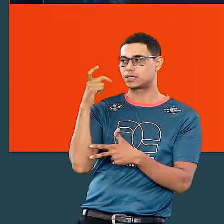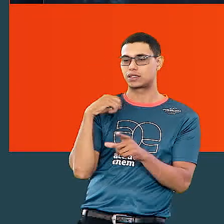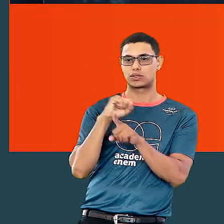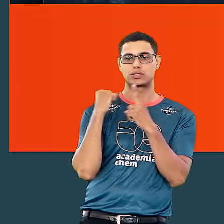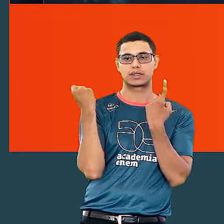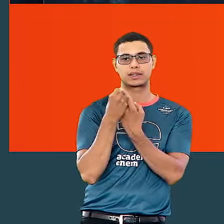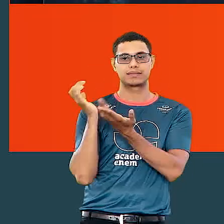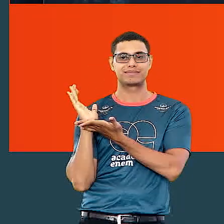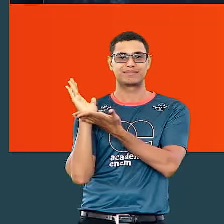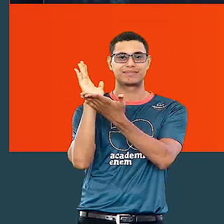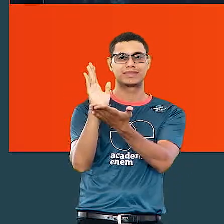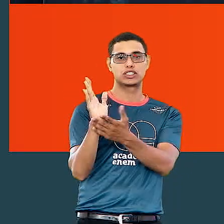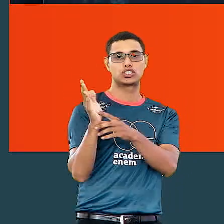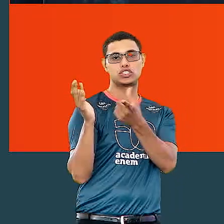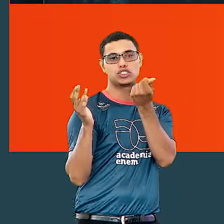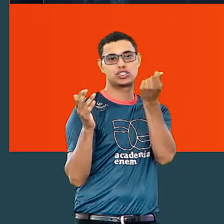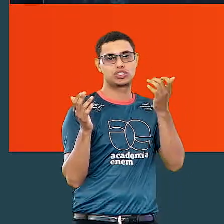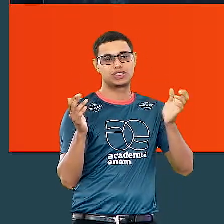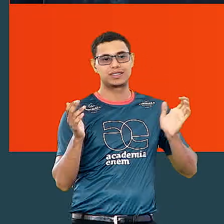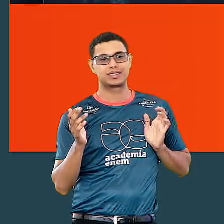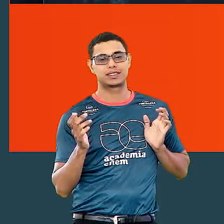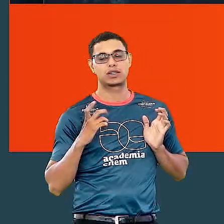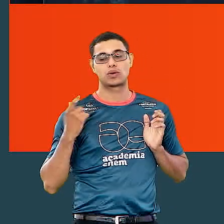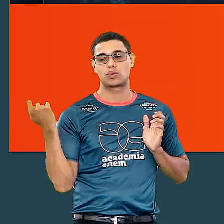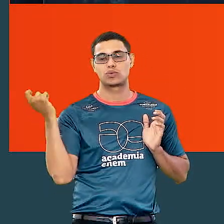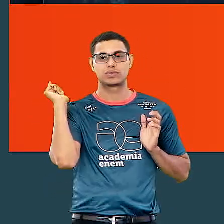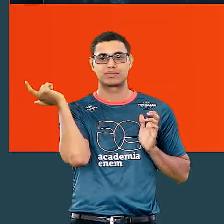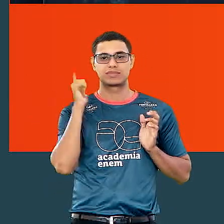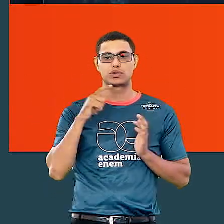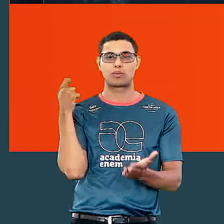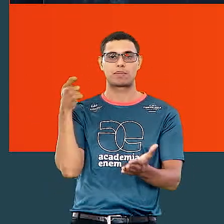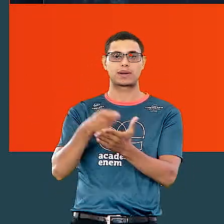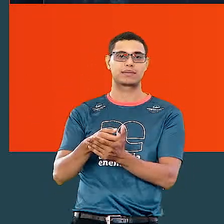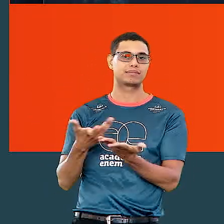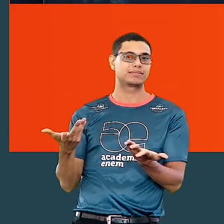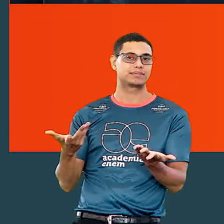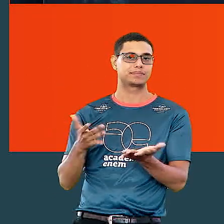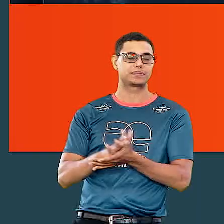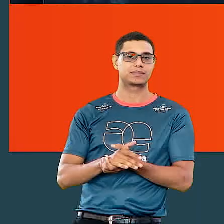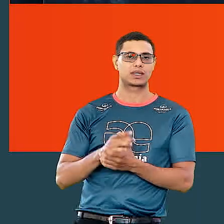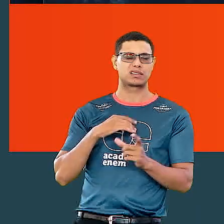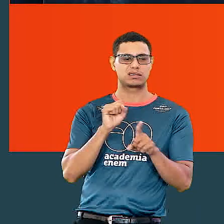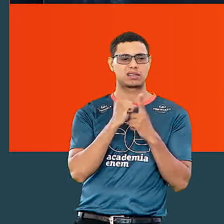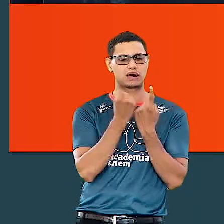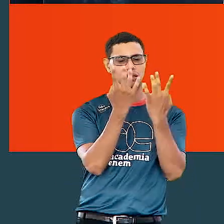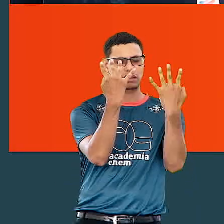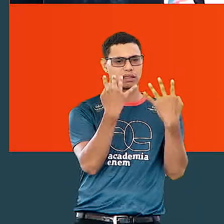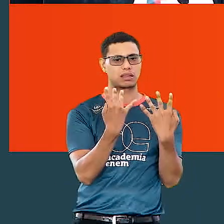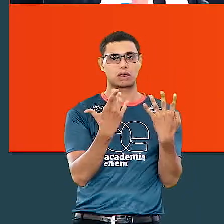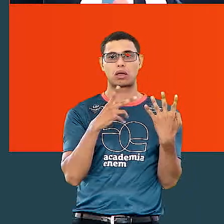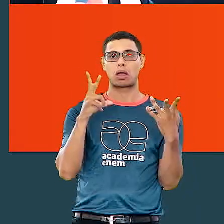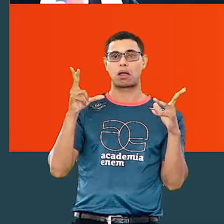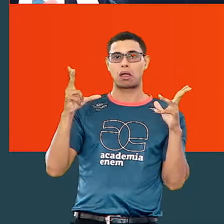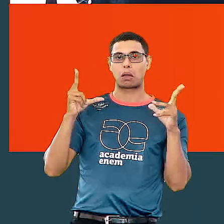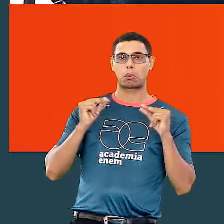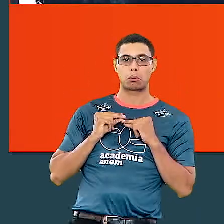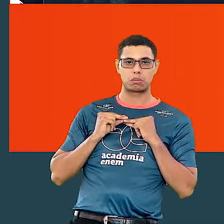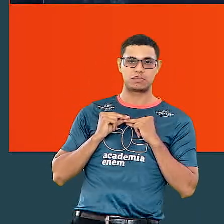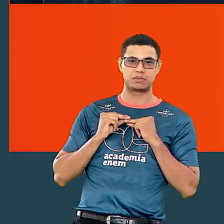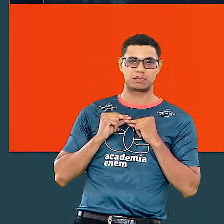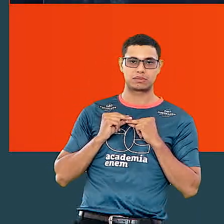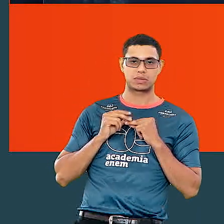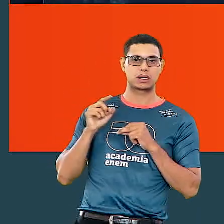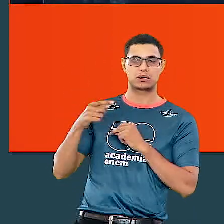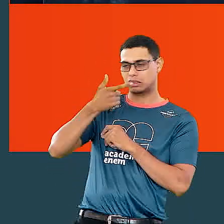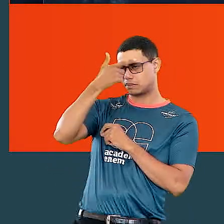sociedade: eu tenho tanto dinheiro, mas tanto dinheiro que sou capaz de comprar R$300 numa garrafa. A sociedade olha para você e fala: nossa,